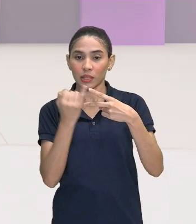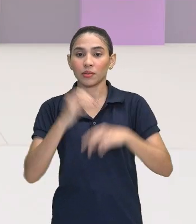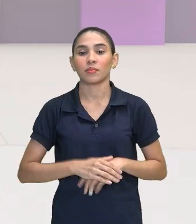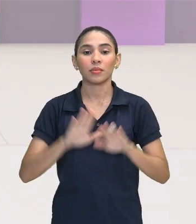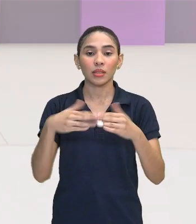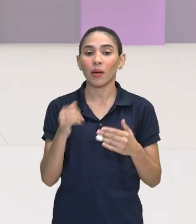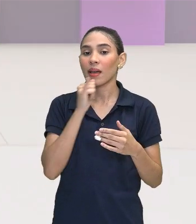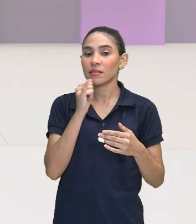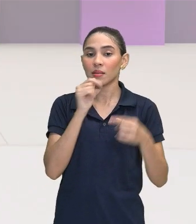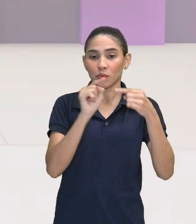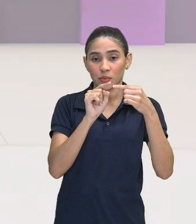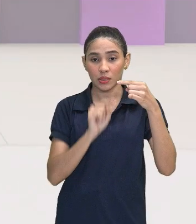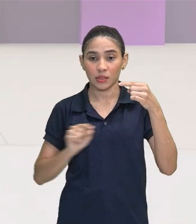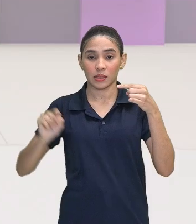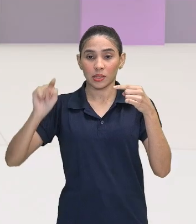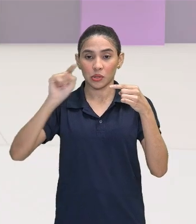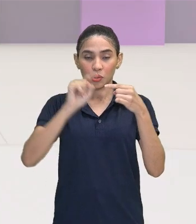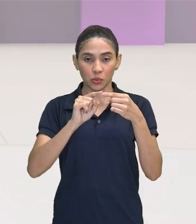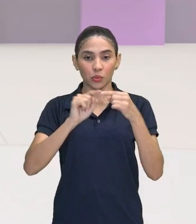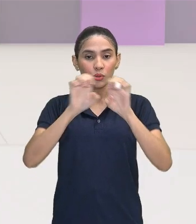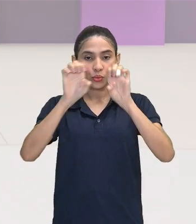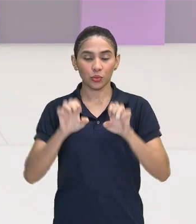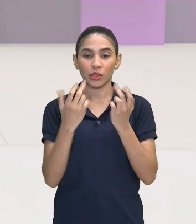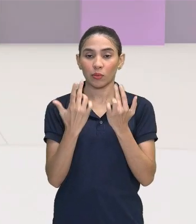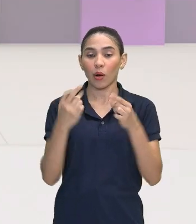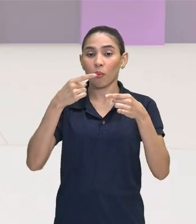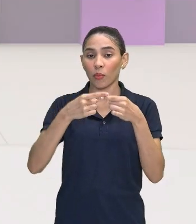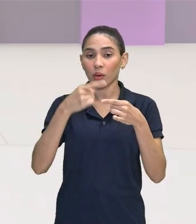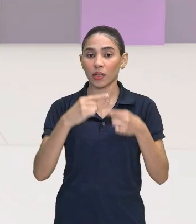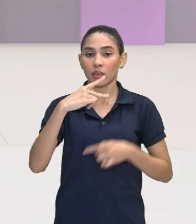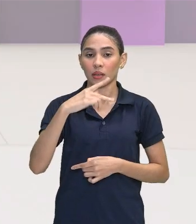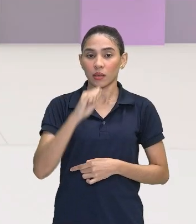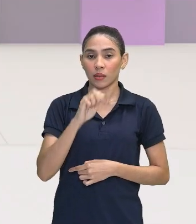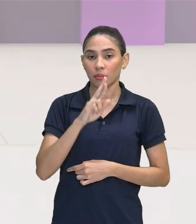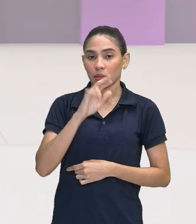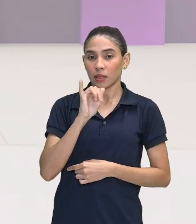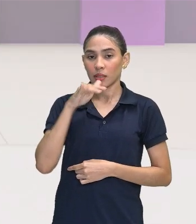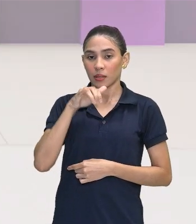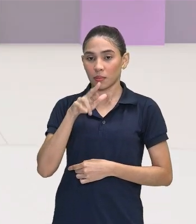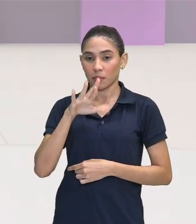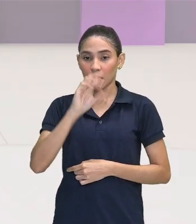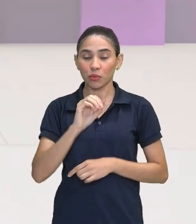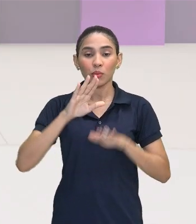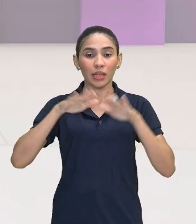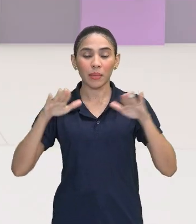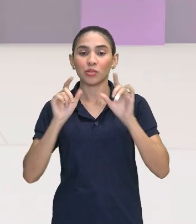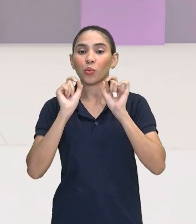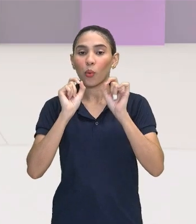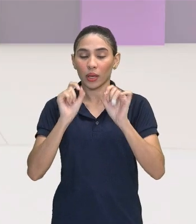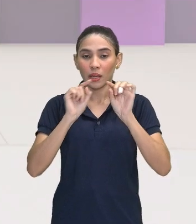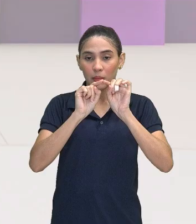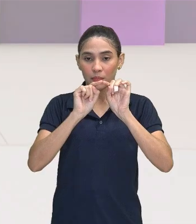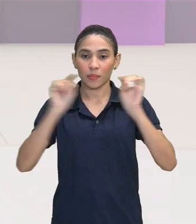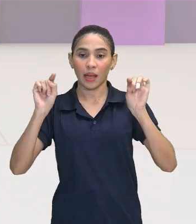dos círculos, por meio de uma fórmula. Por quê? Porque um perímetro, que a gente chama assim, né? Ele depende de segmentos de reta, tá